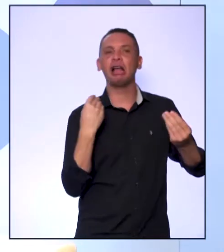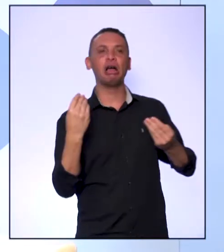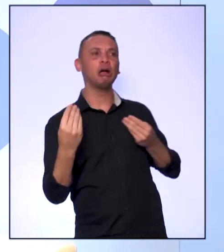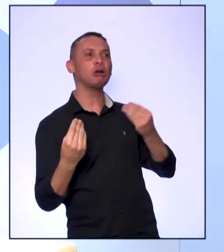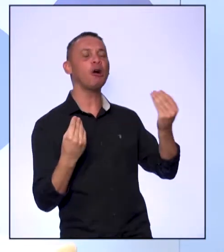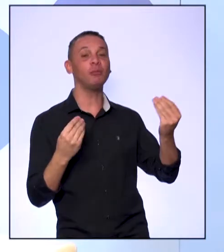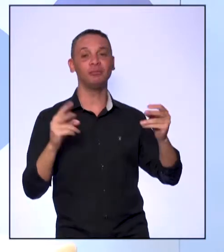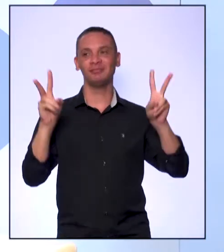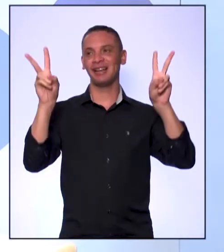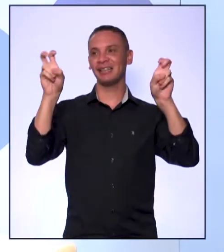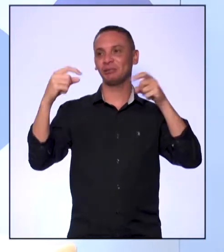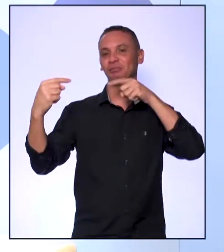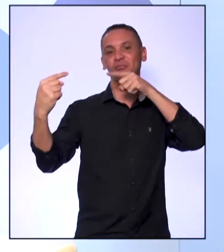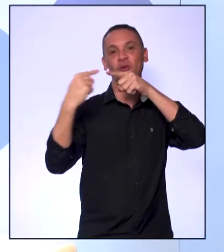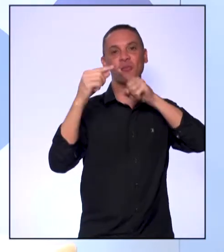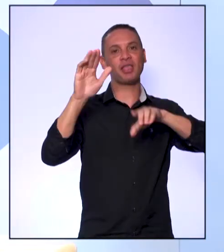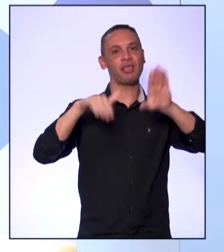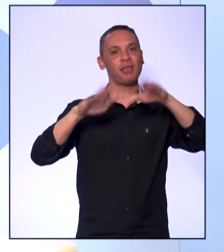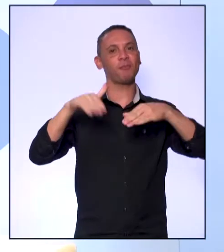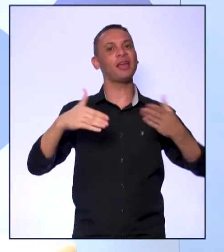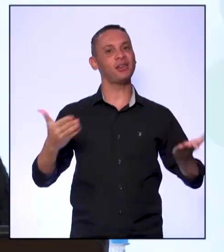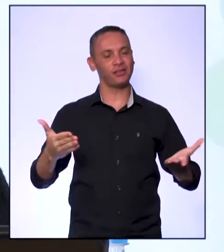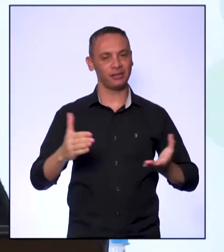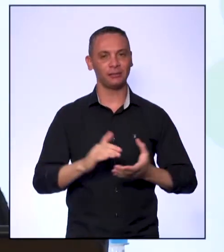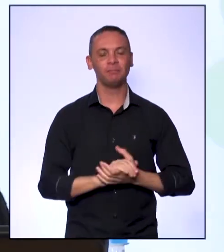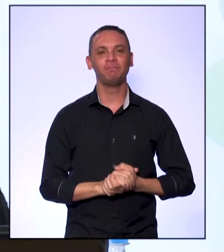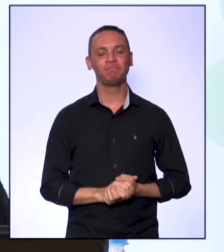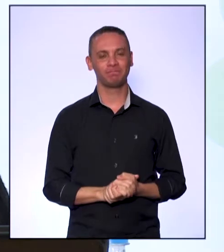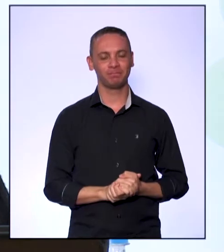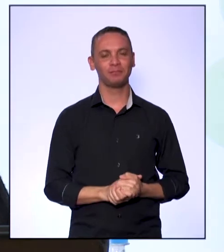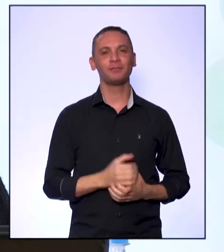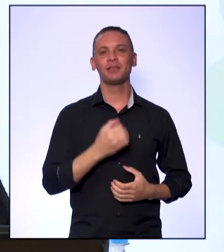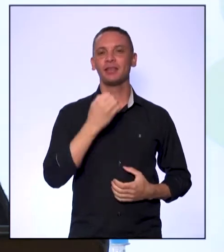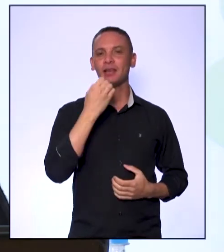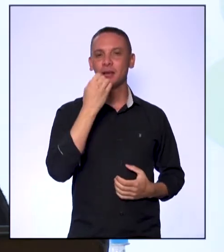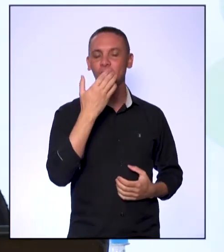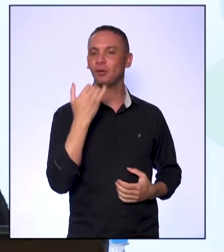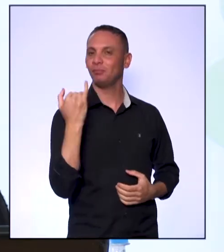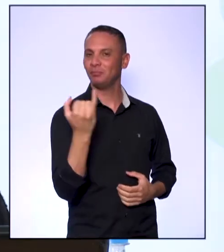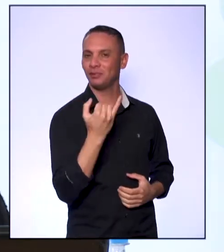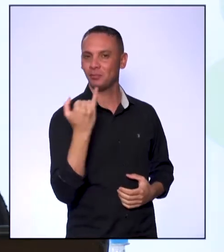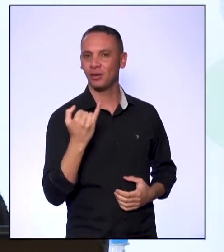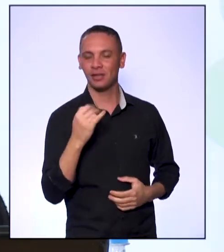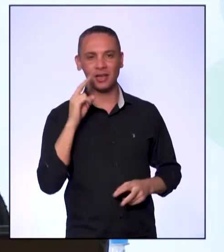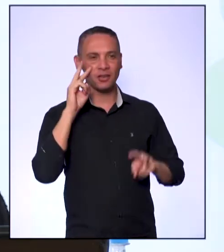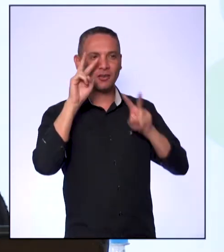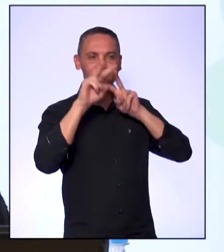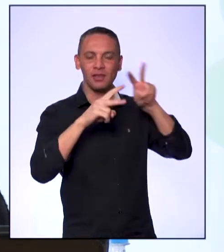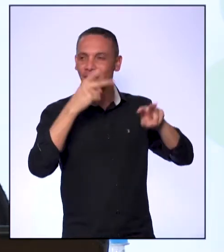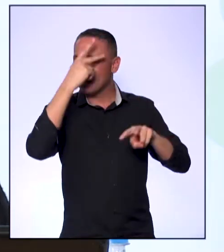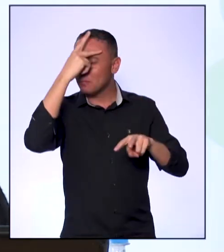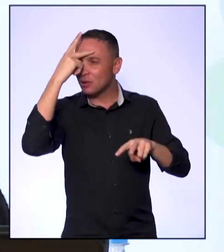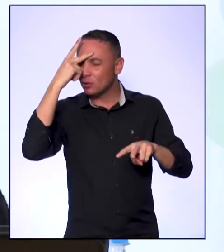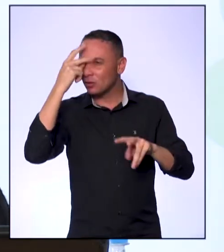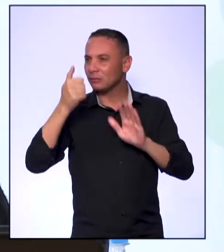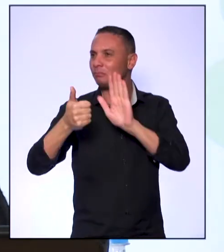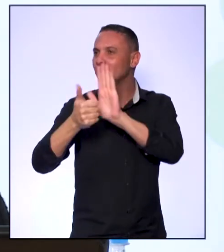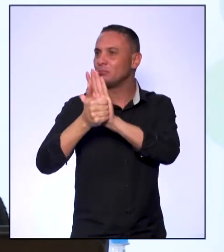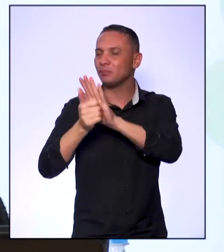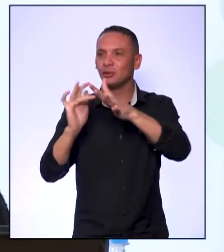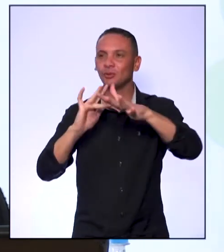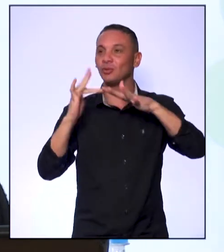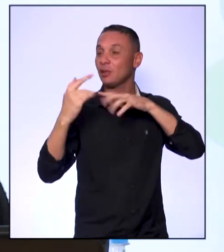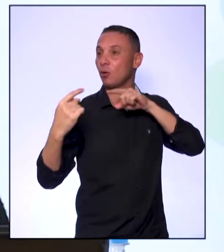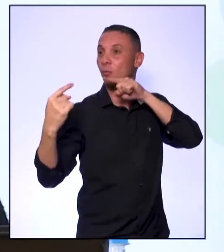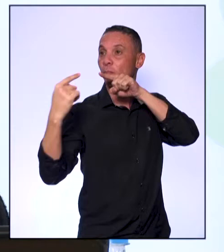assunto ou do fato. É legal ouvir até essa parte que as pessoas seguem quem tem a mesma opinião, né? O problema de